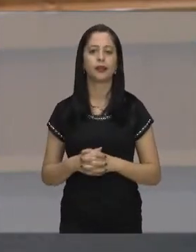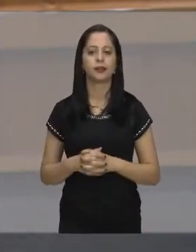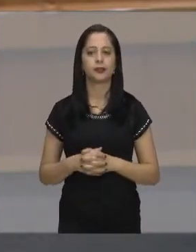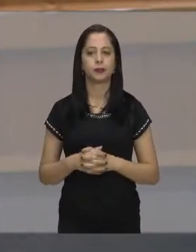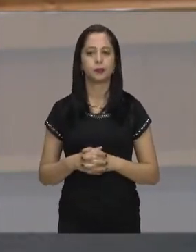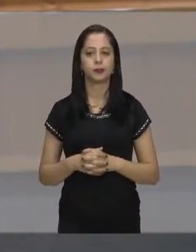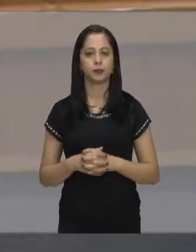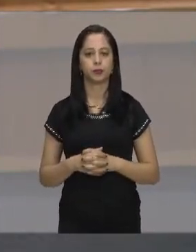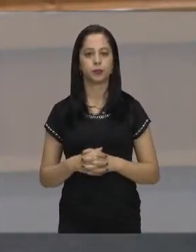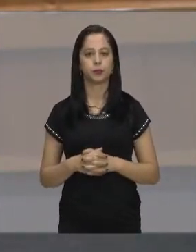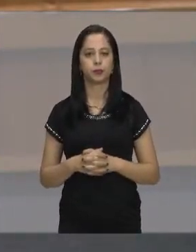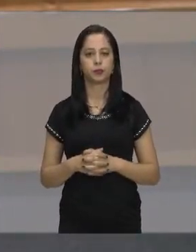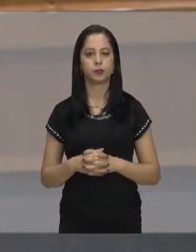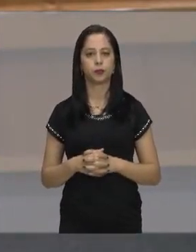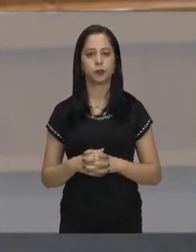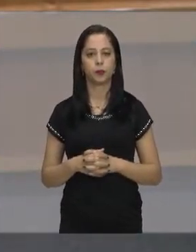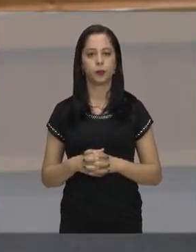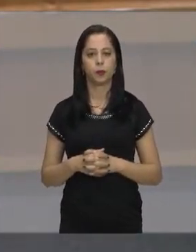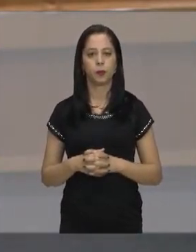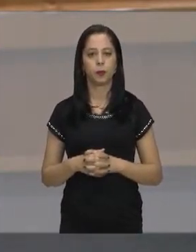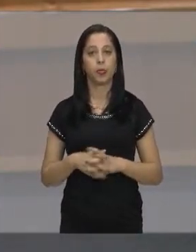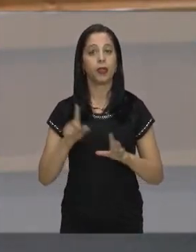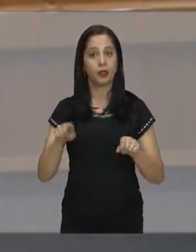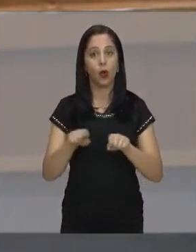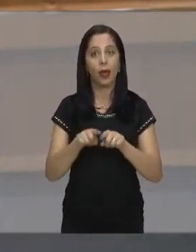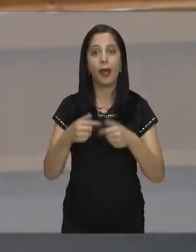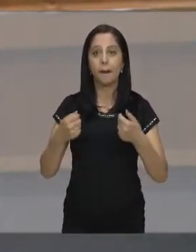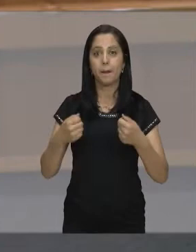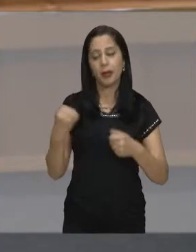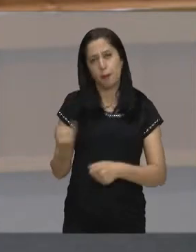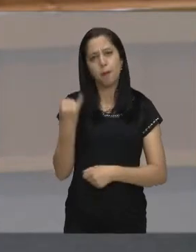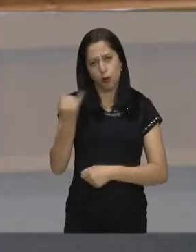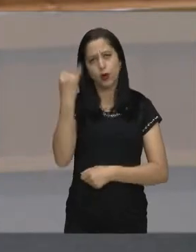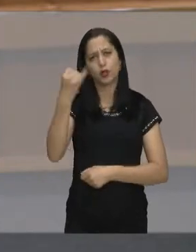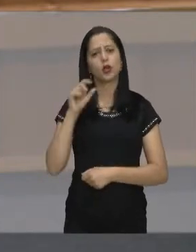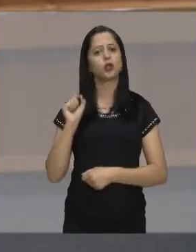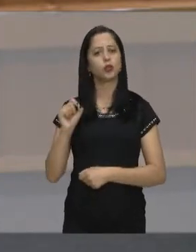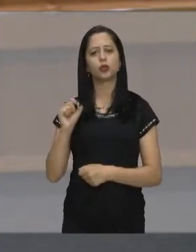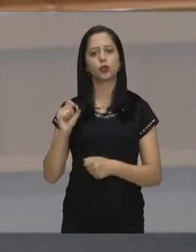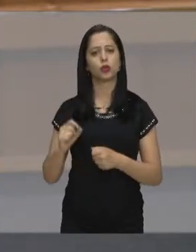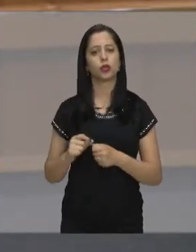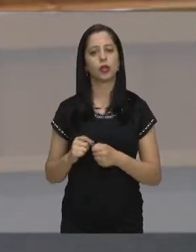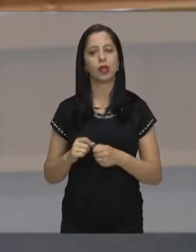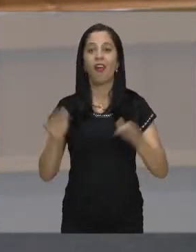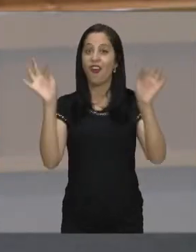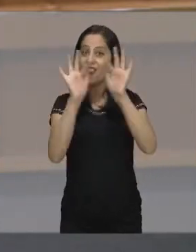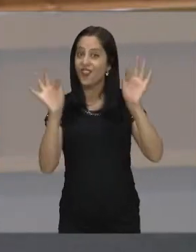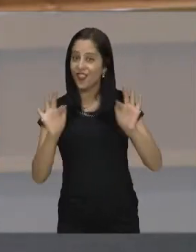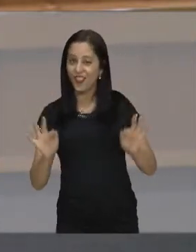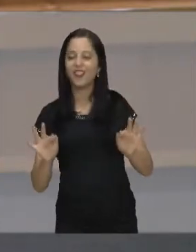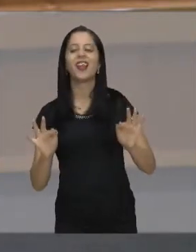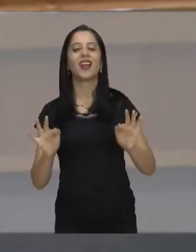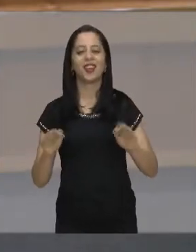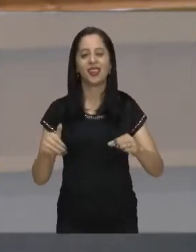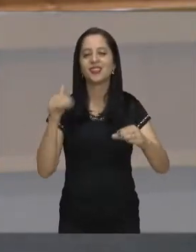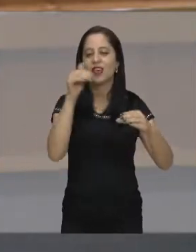e a inversão será importante para que eles possam poder felizes da vida com a votação do processo,